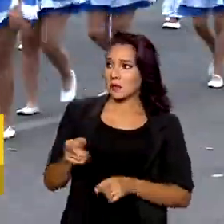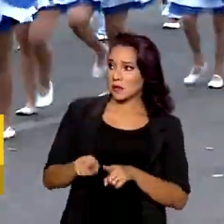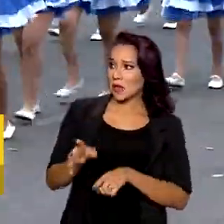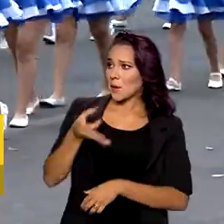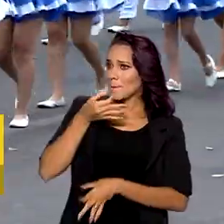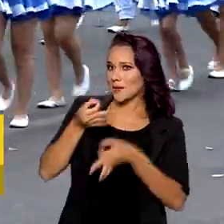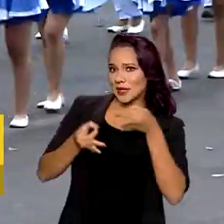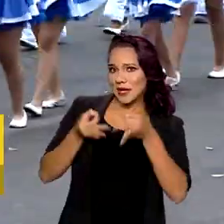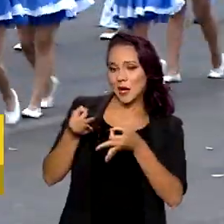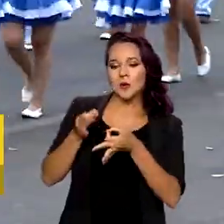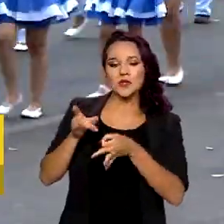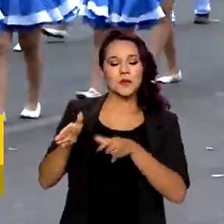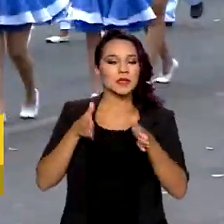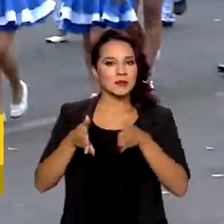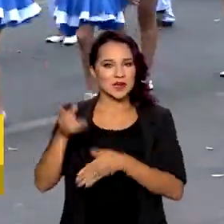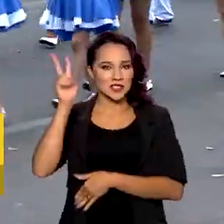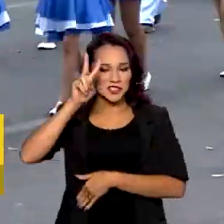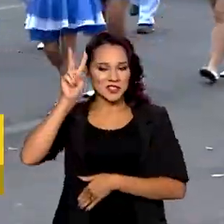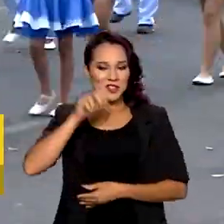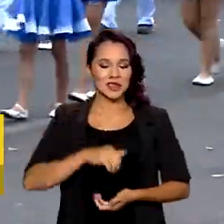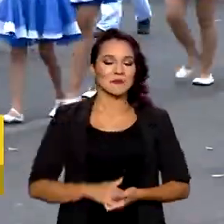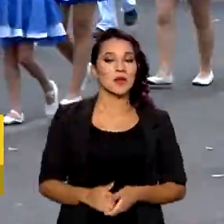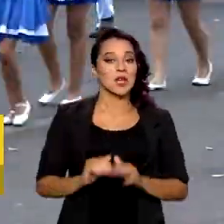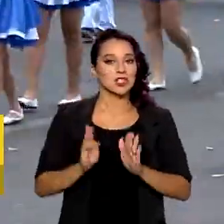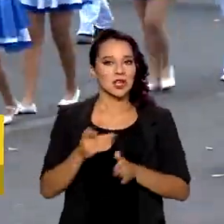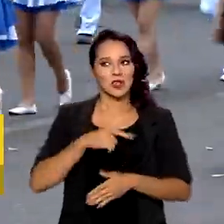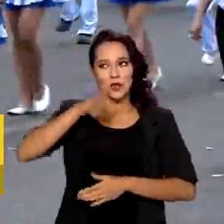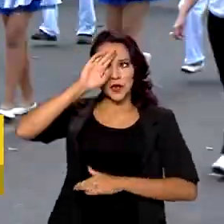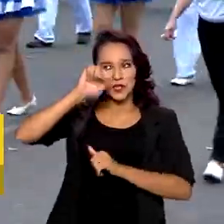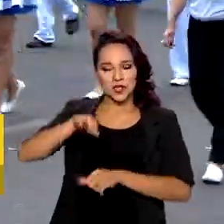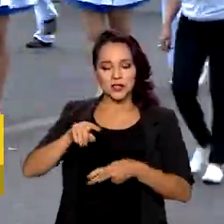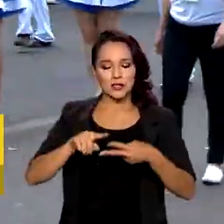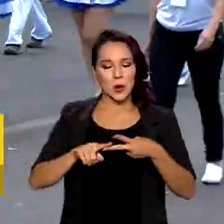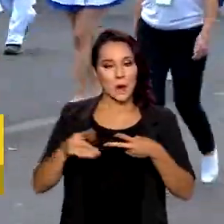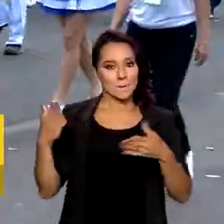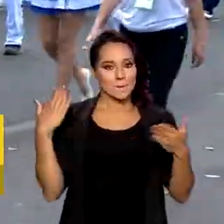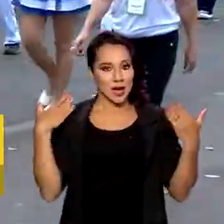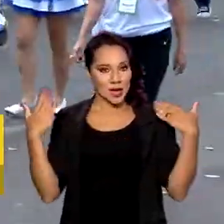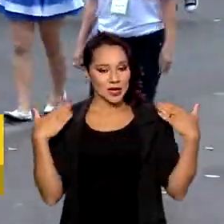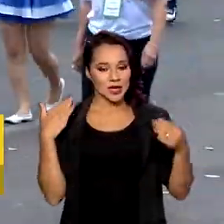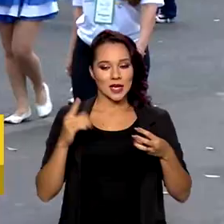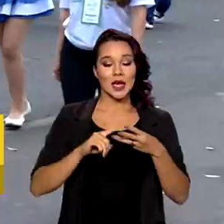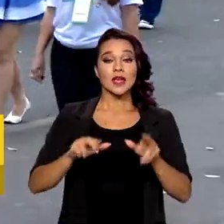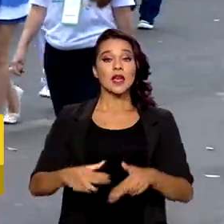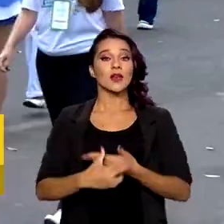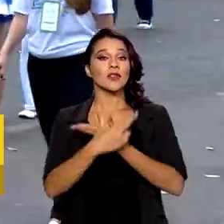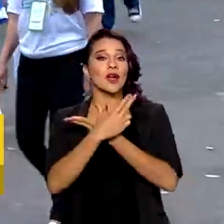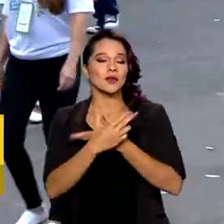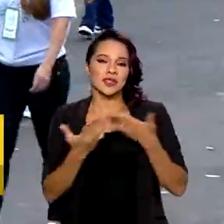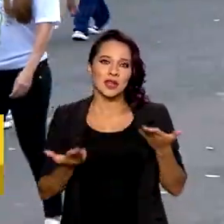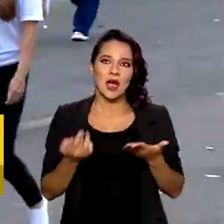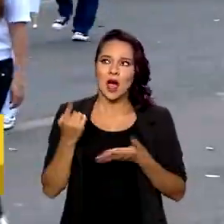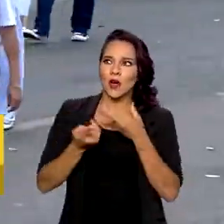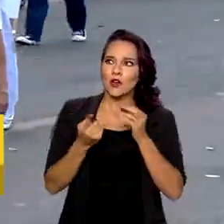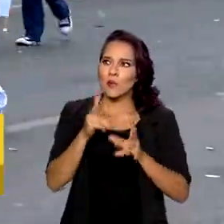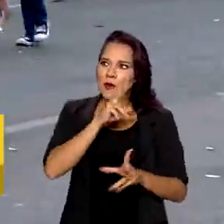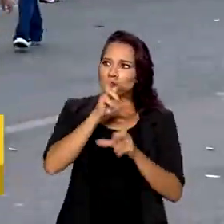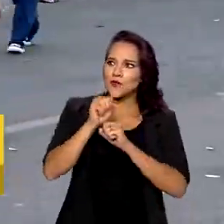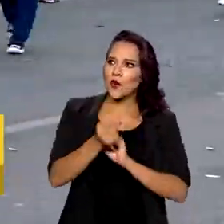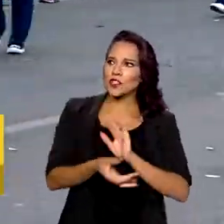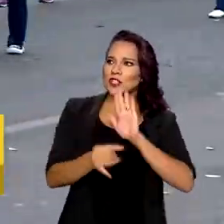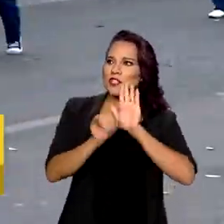do senhor sobre essa parte histórica, já passamos aqui por Exército, Marinha, a Aeronáutica também. Sobre esse fortalecimento, né, da identidade